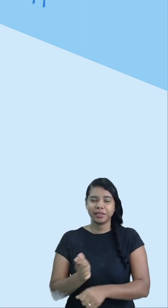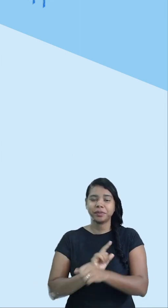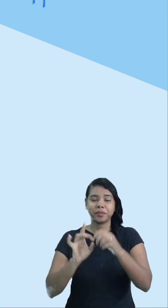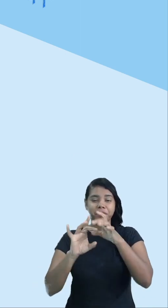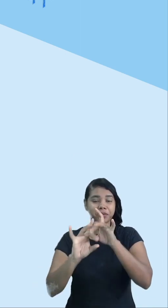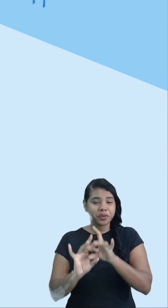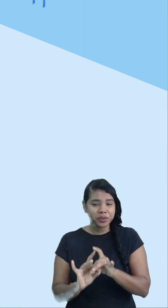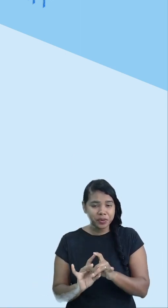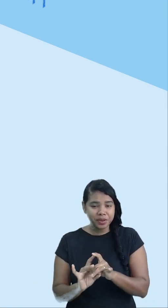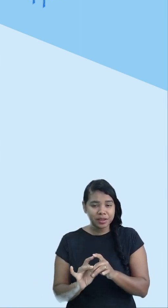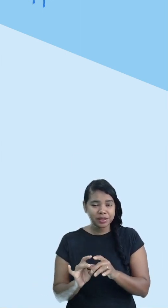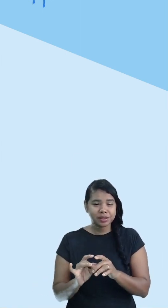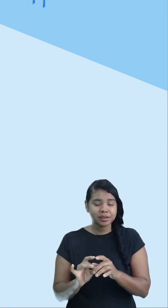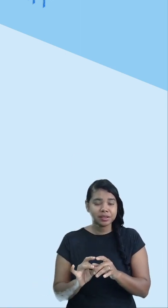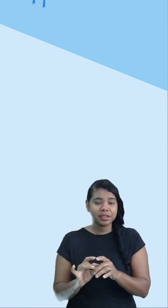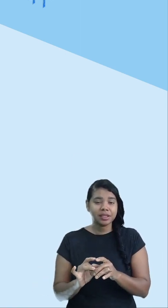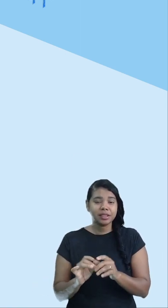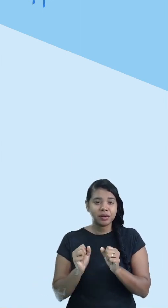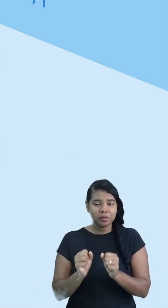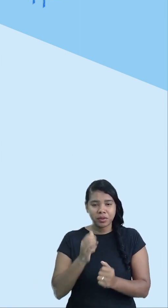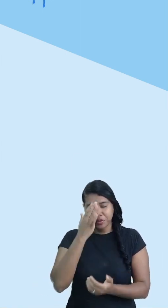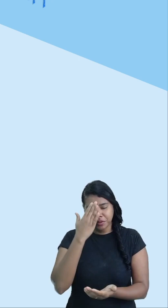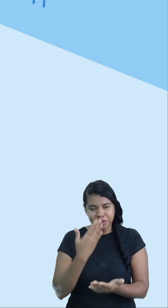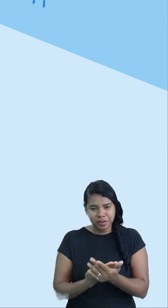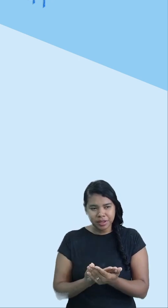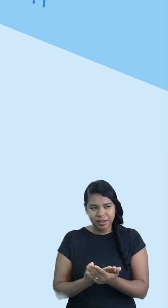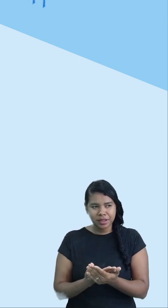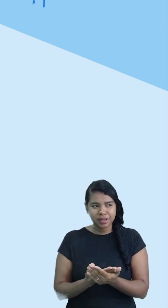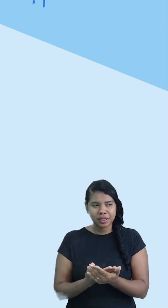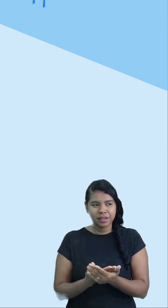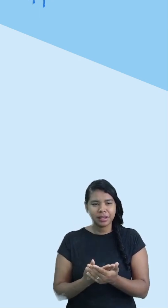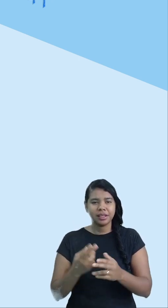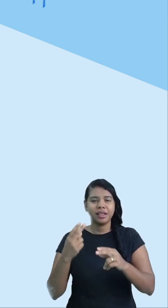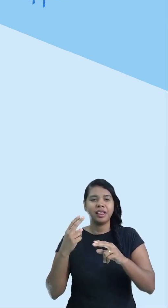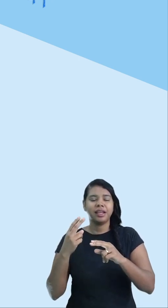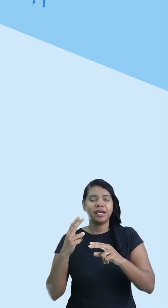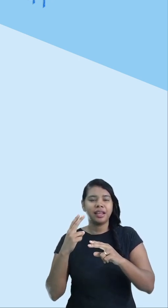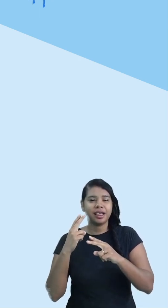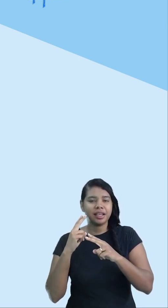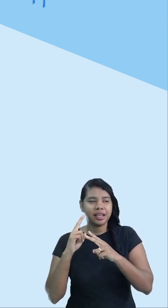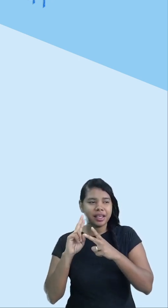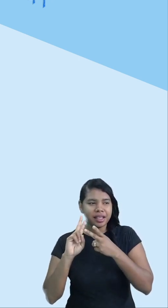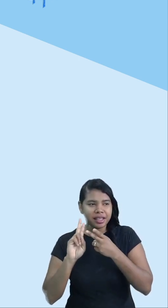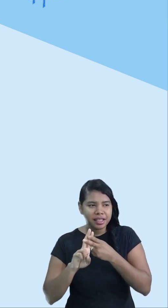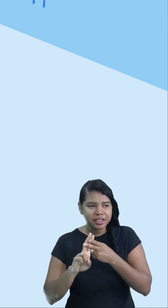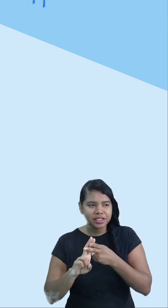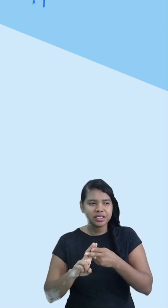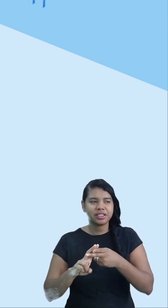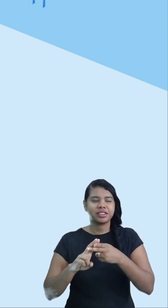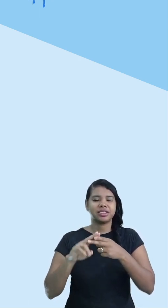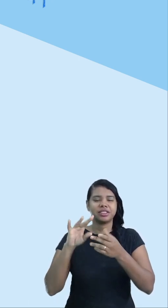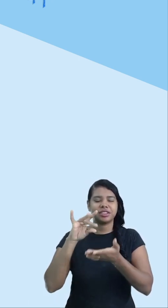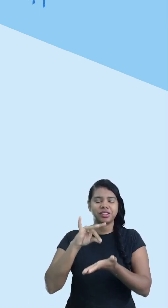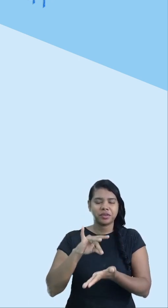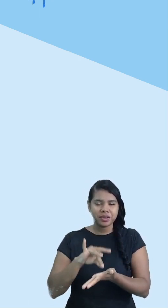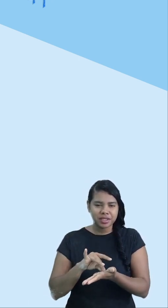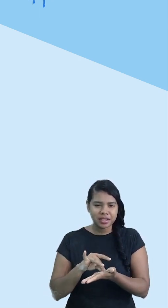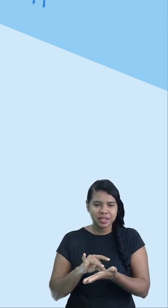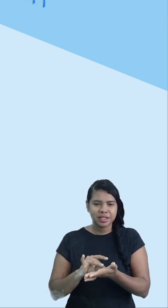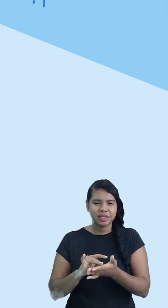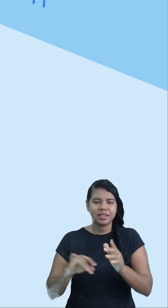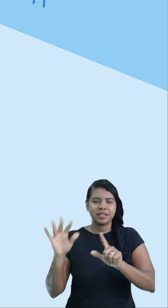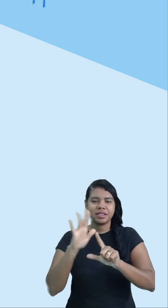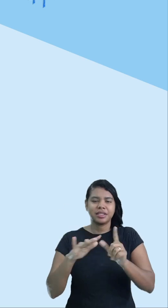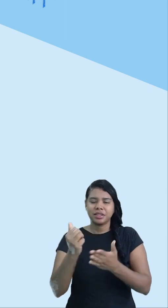conteúdo. Então, eu posso confiar que as hashtags vão representar termos que trazem conceitos do